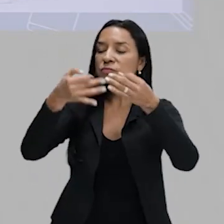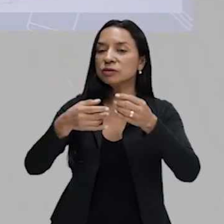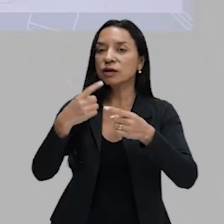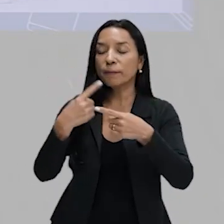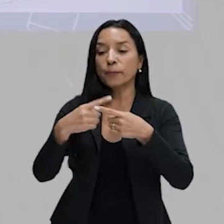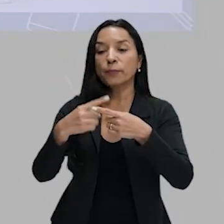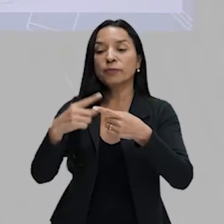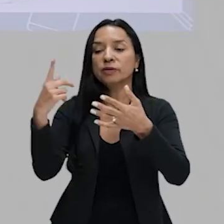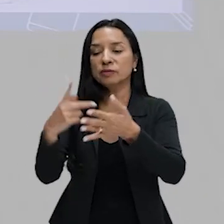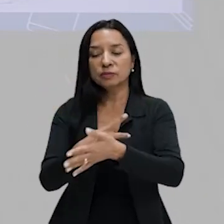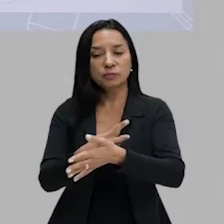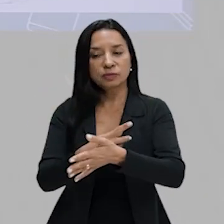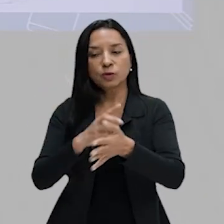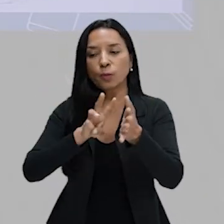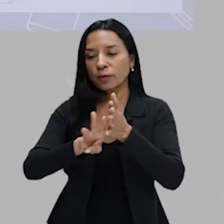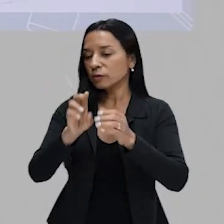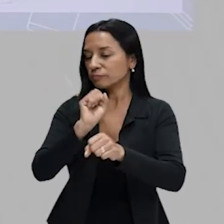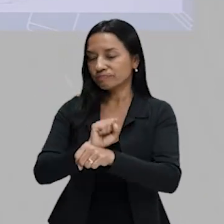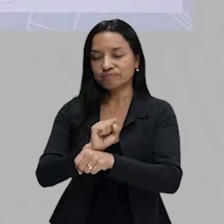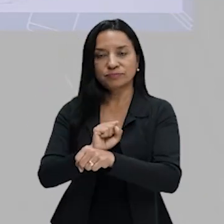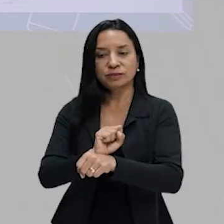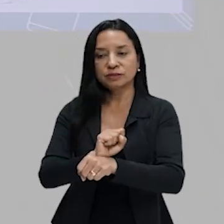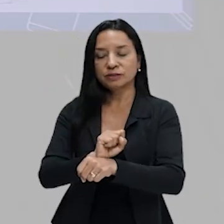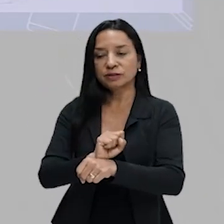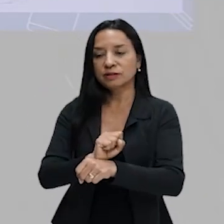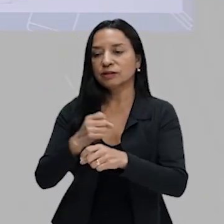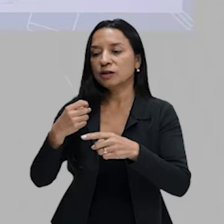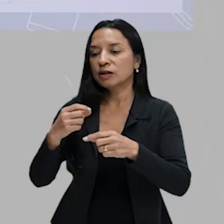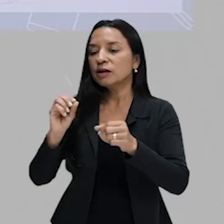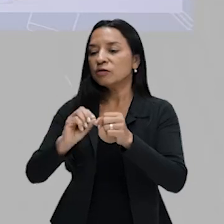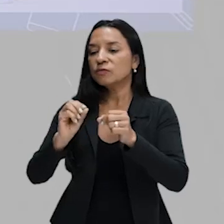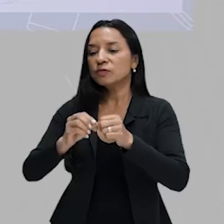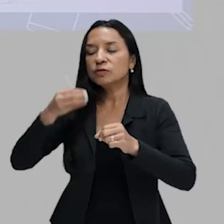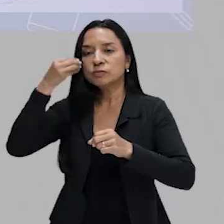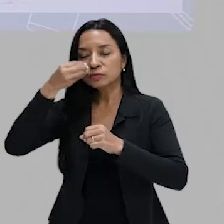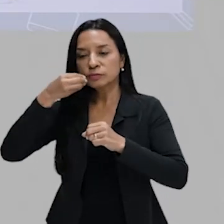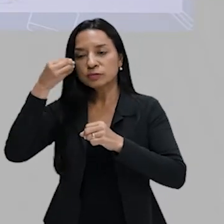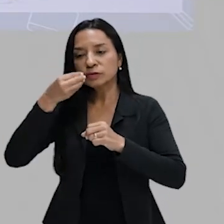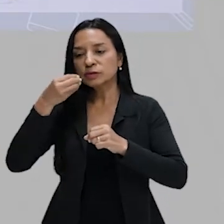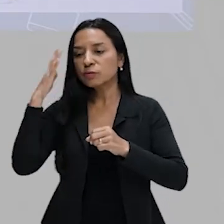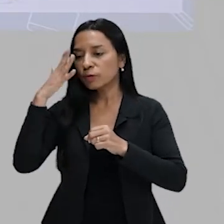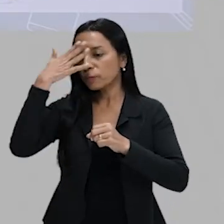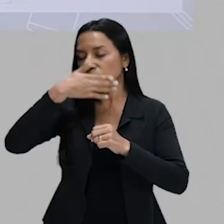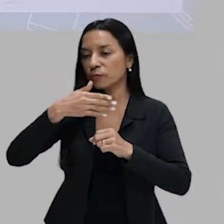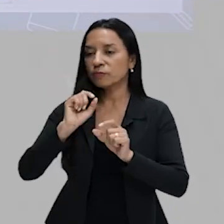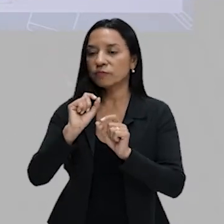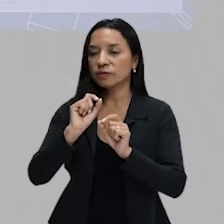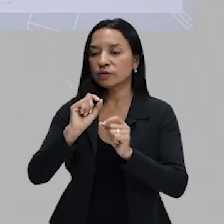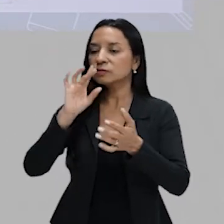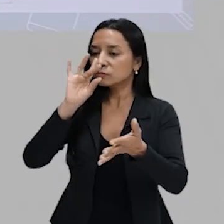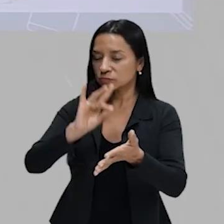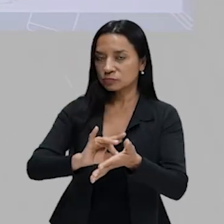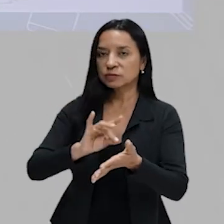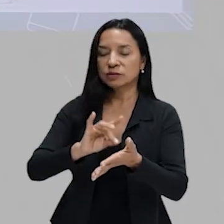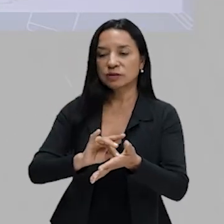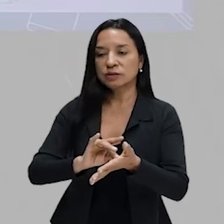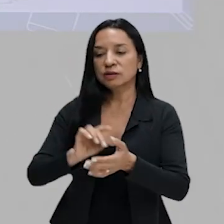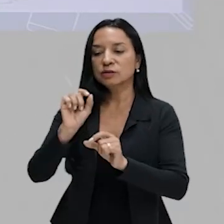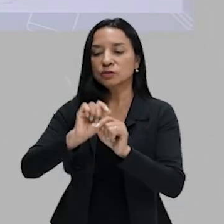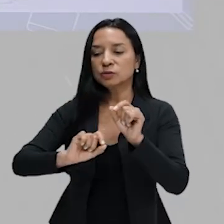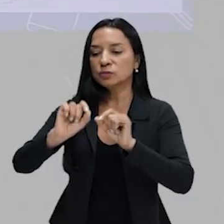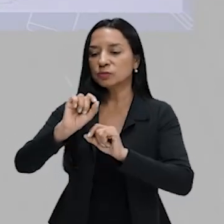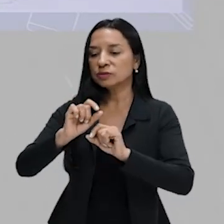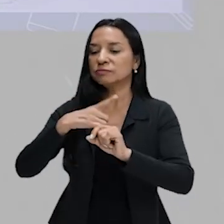método não para por aqui, ele fez uma experimentação para provar se realmente aquilo que ele levantou